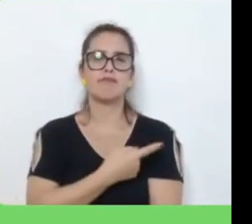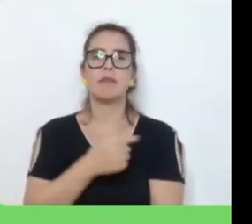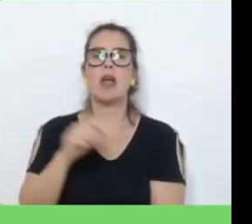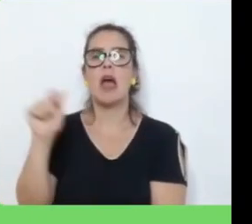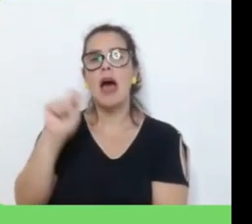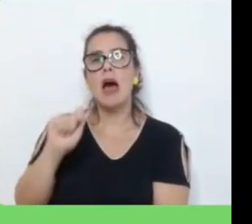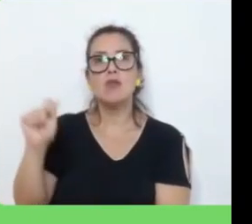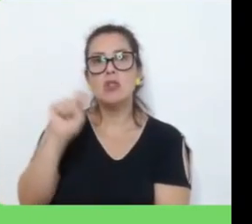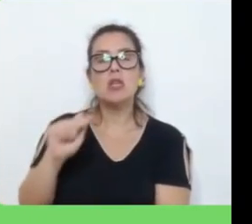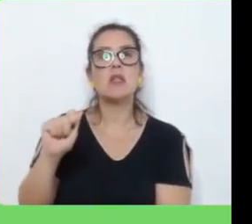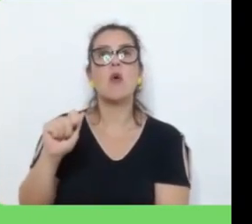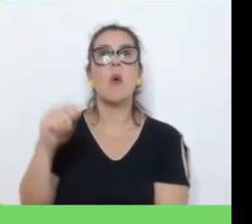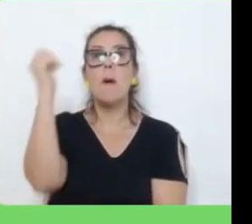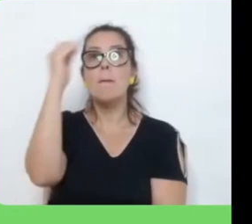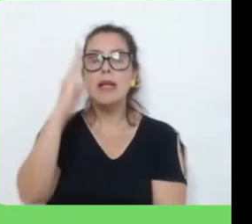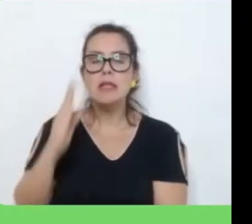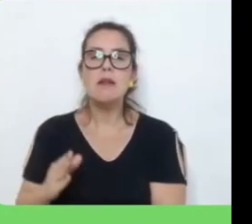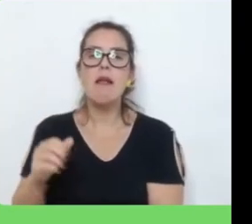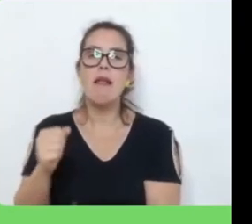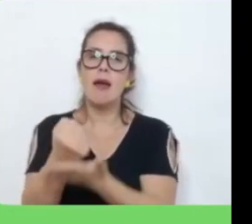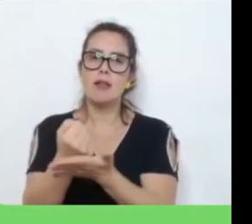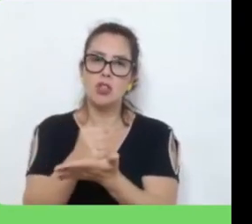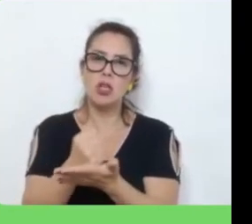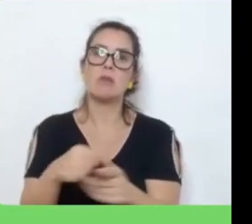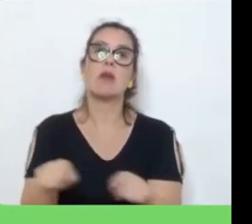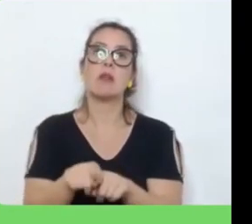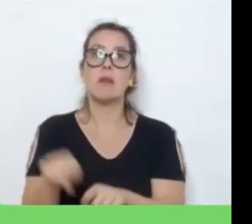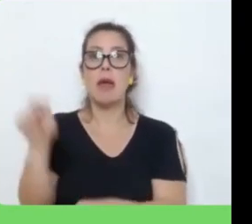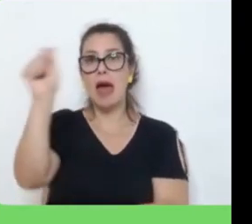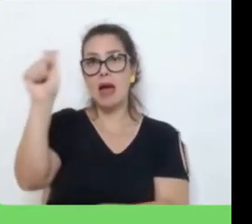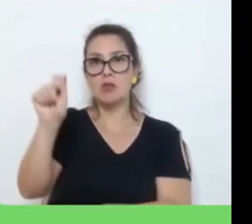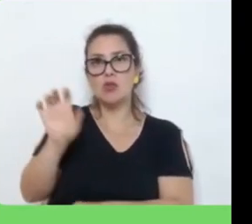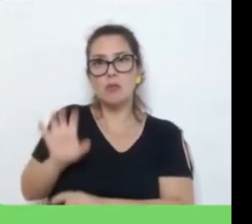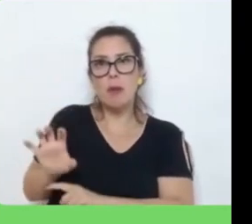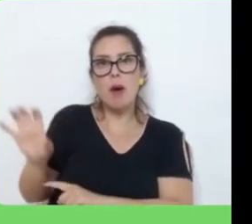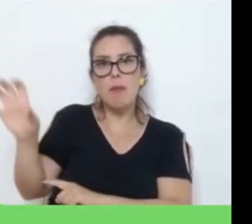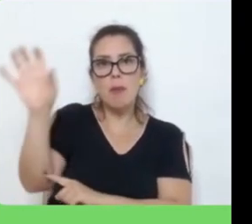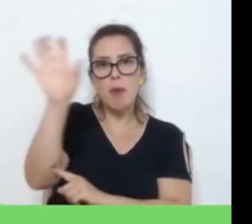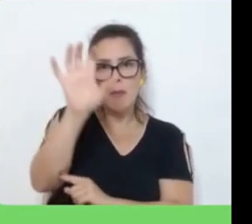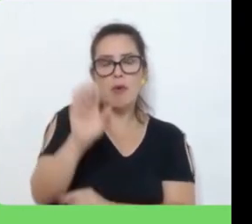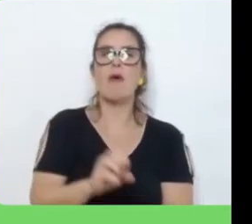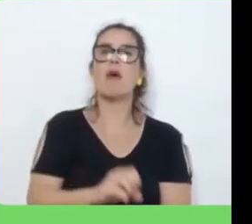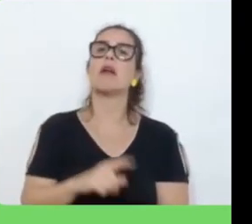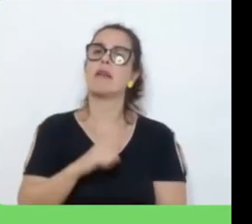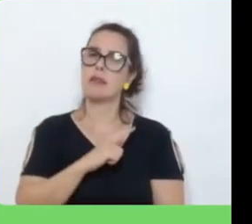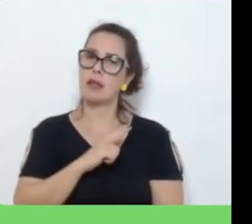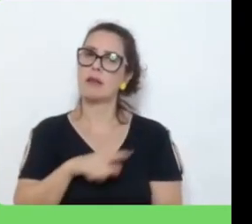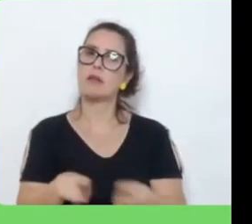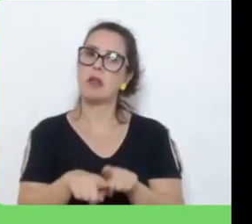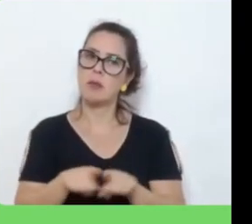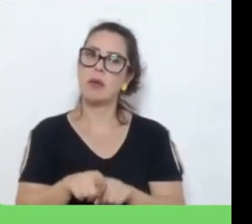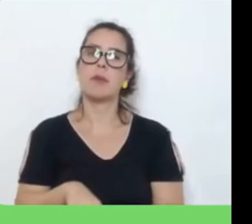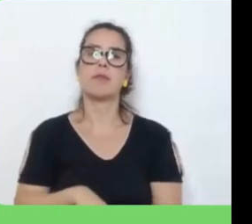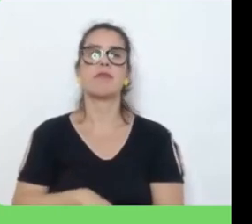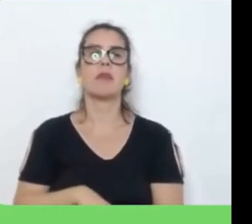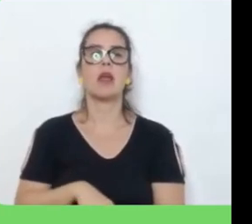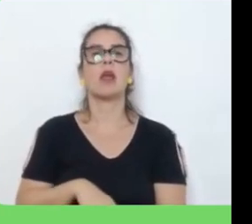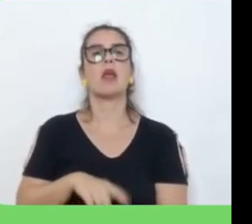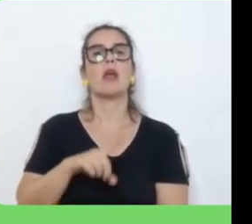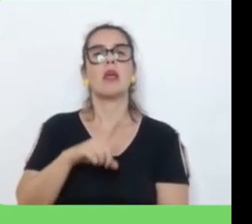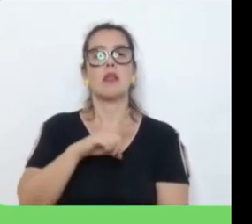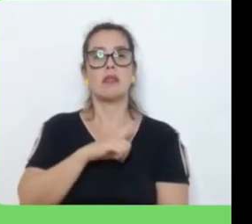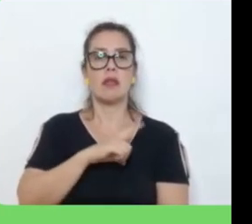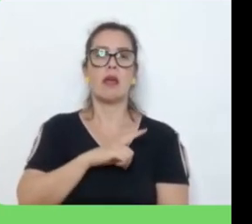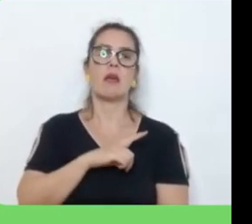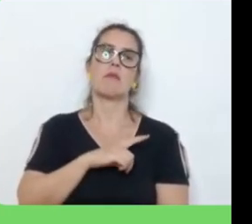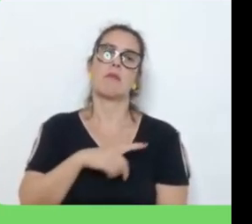eh que é atuante tem as associações regionais como a ama games tem a a a de jogos rio Rio Grande do